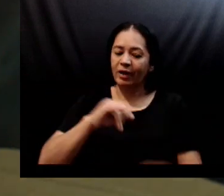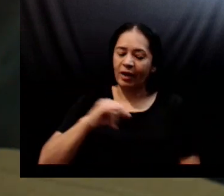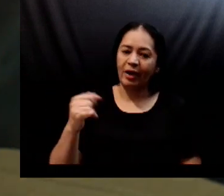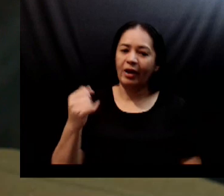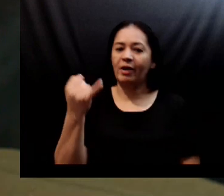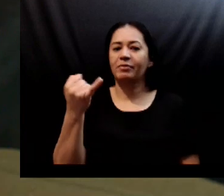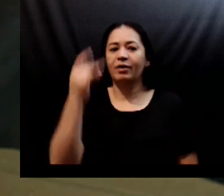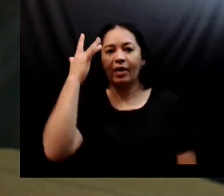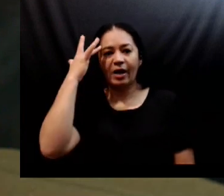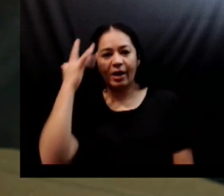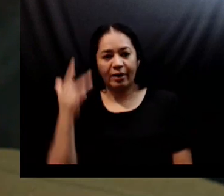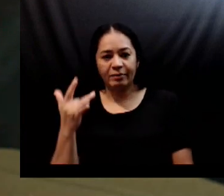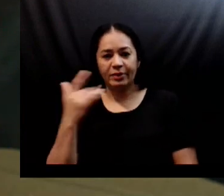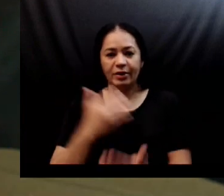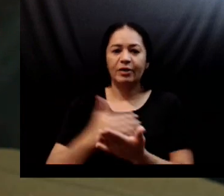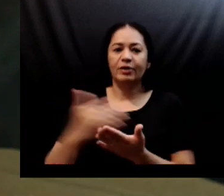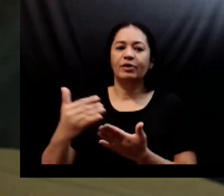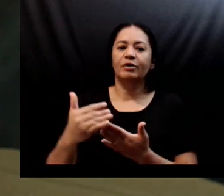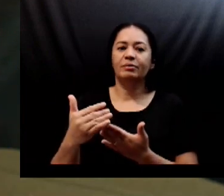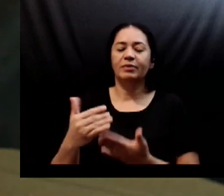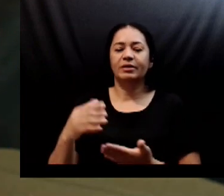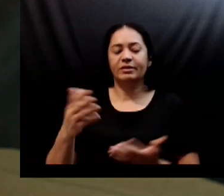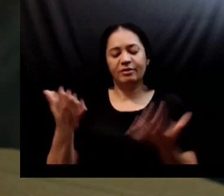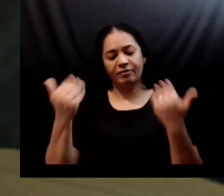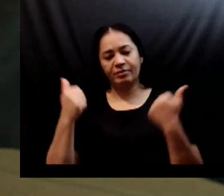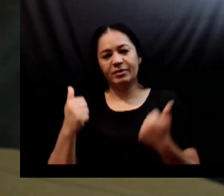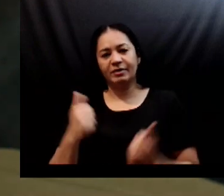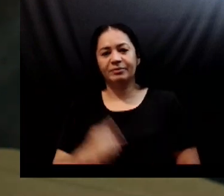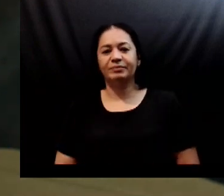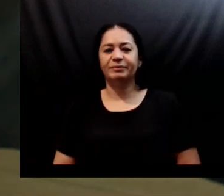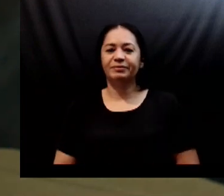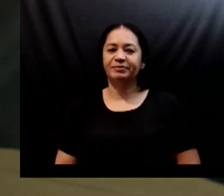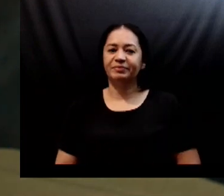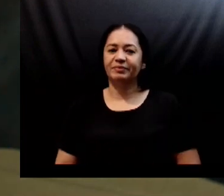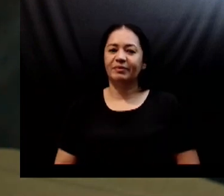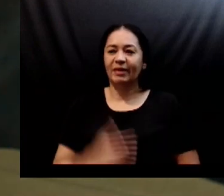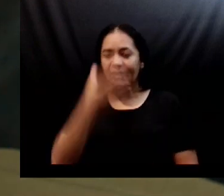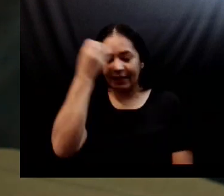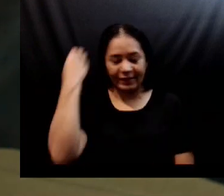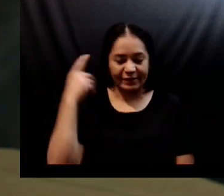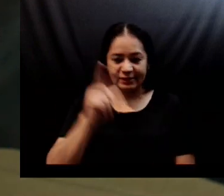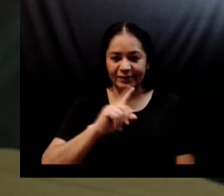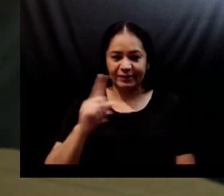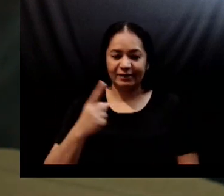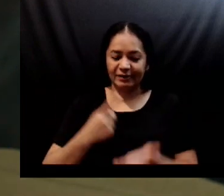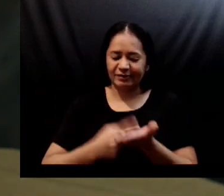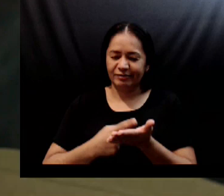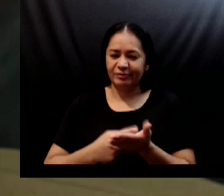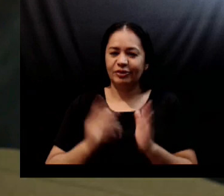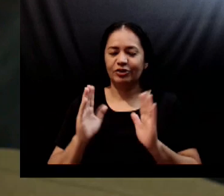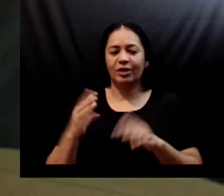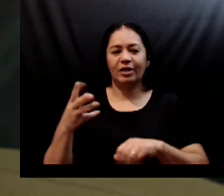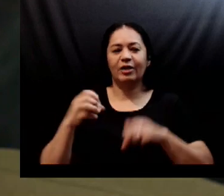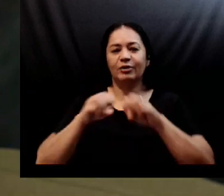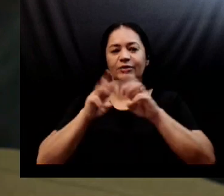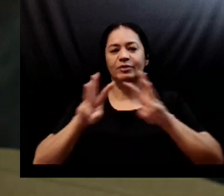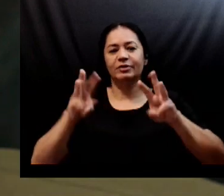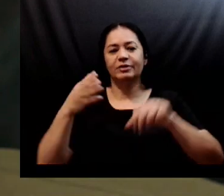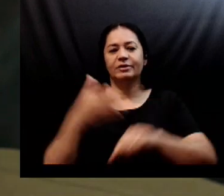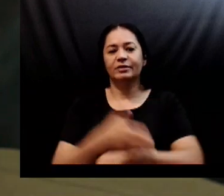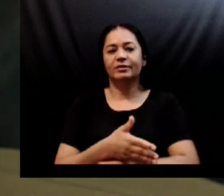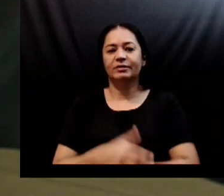começam as inscrições, vai lá rapidinho amanhã, não esquece não, deixa aí na sua agenda, acessa lá o site da Prefeitura de Campinas para